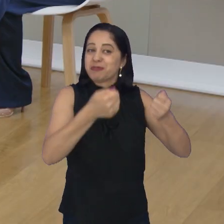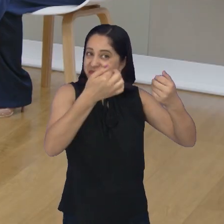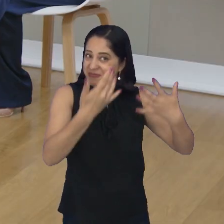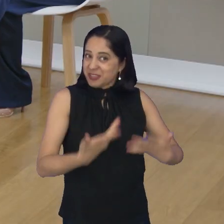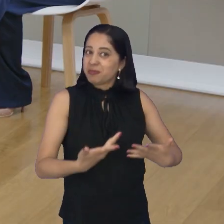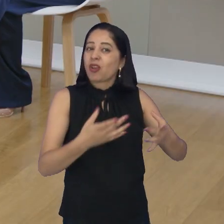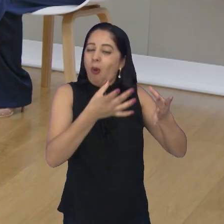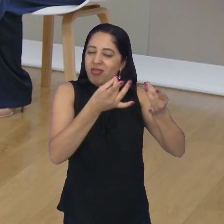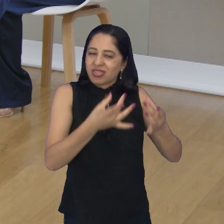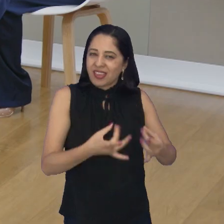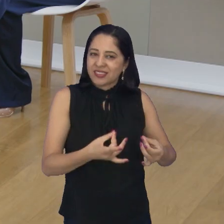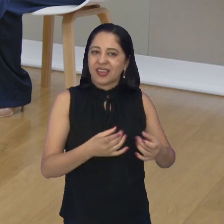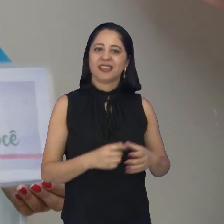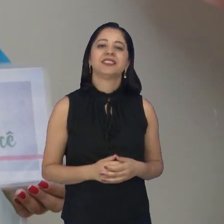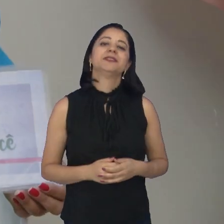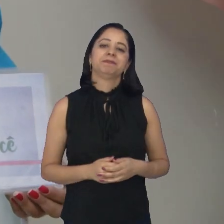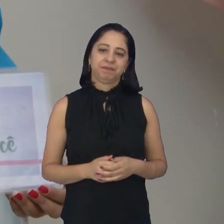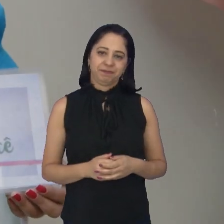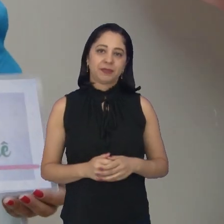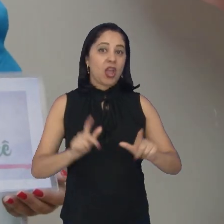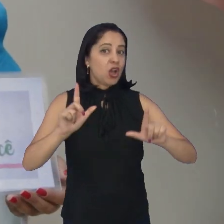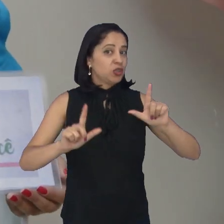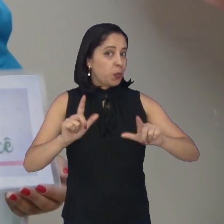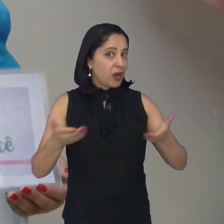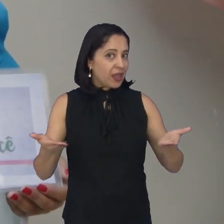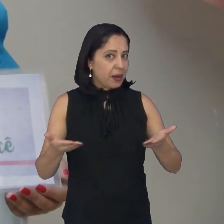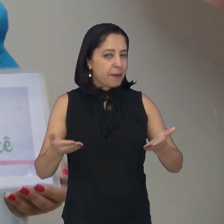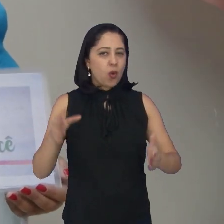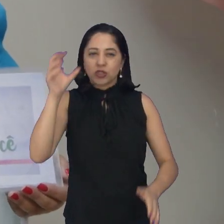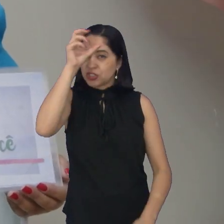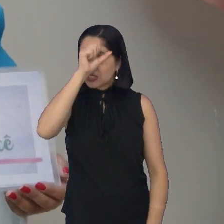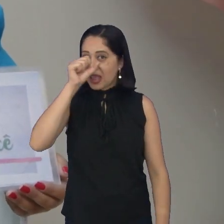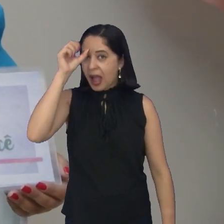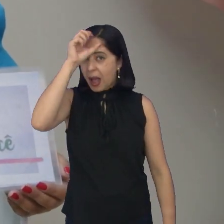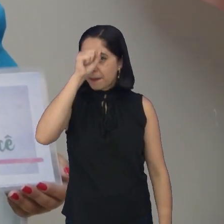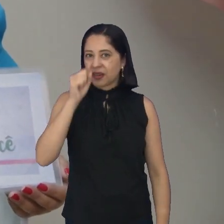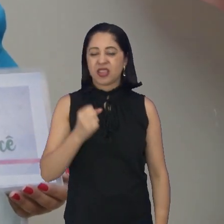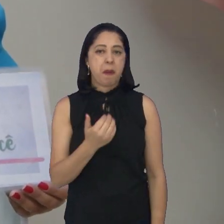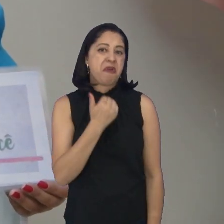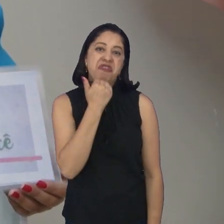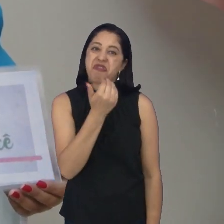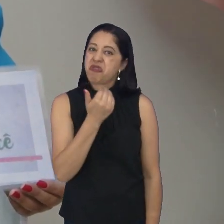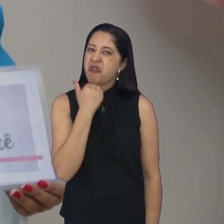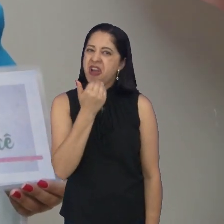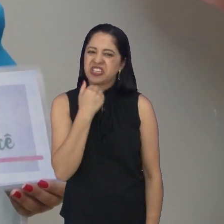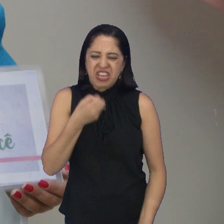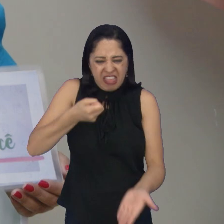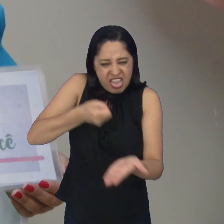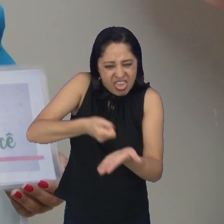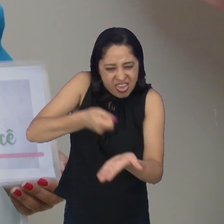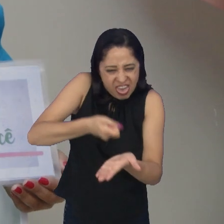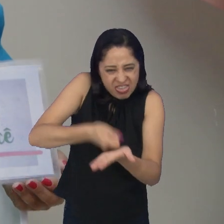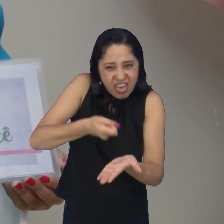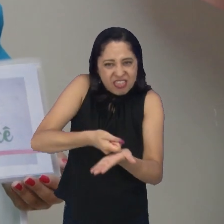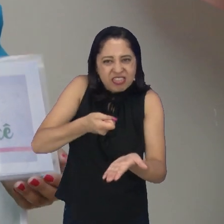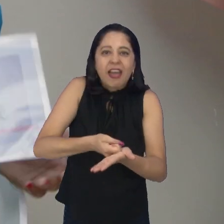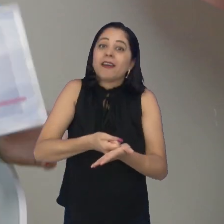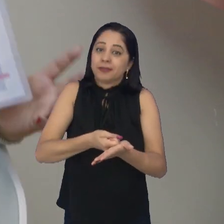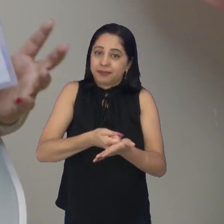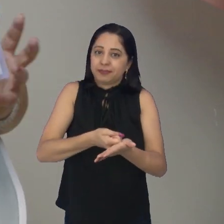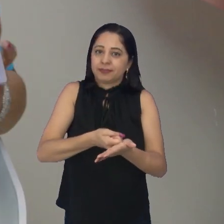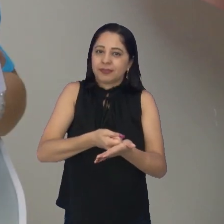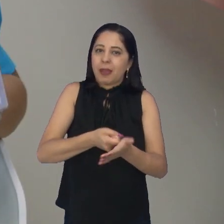esclarecedora também. Bom, gente, no programa de hoje nós aprendemos que não adianta querer corrigir uma criança sem